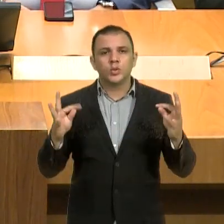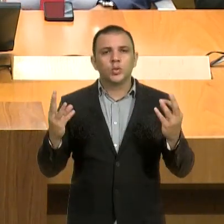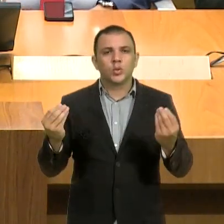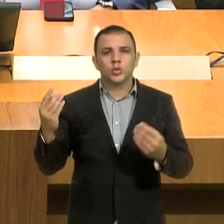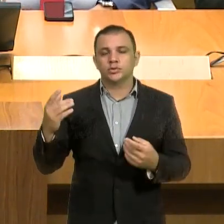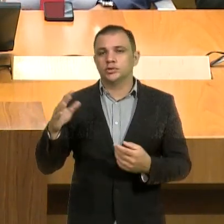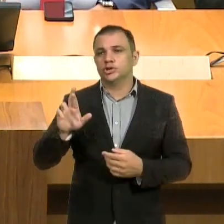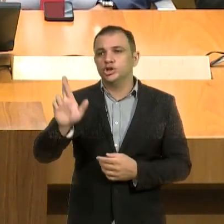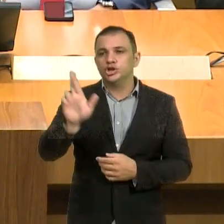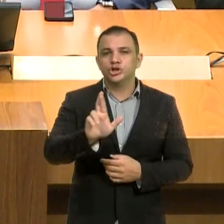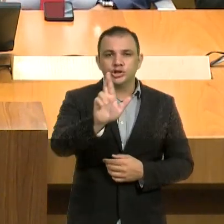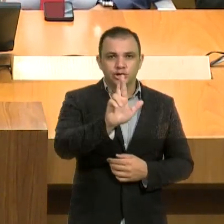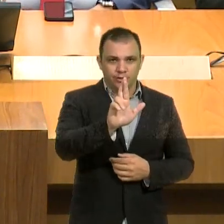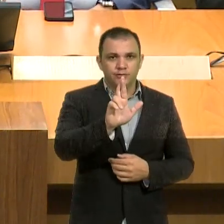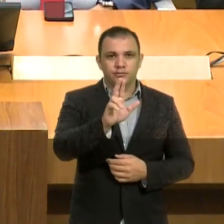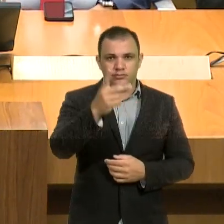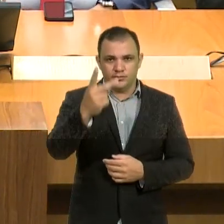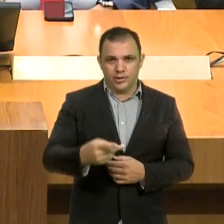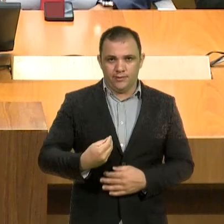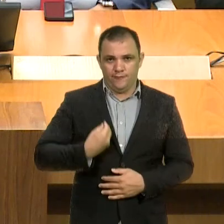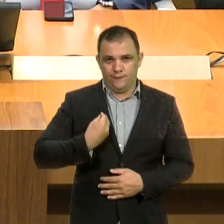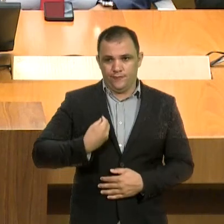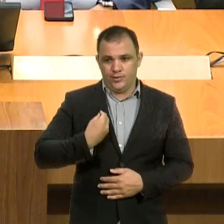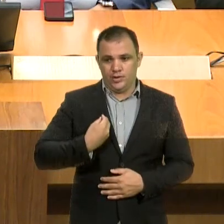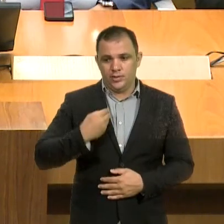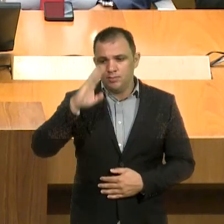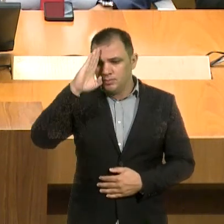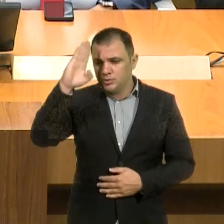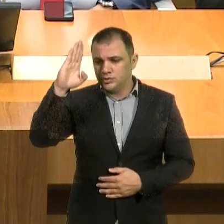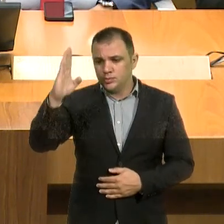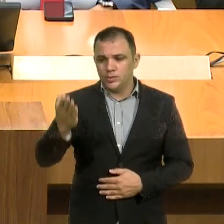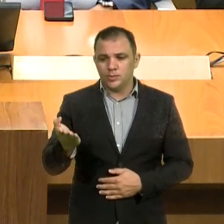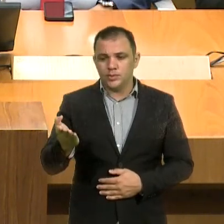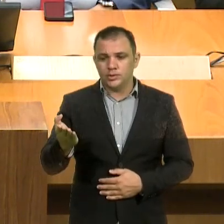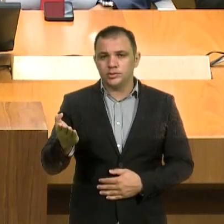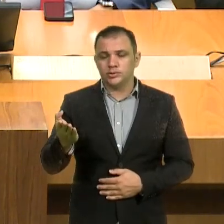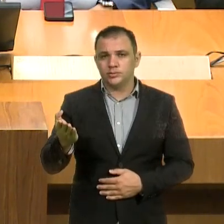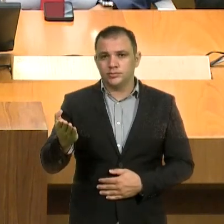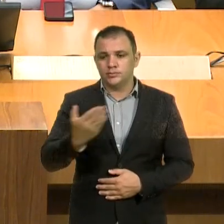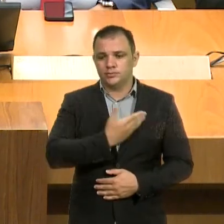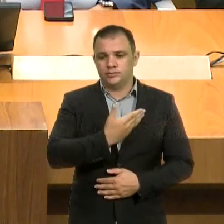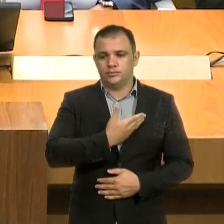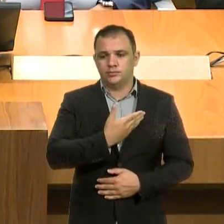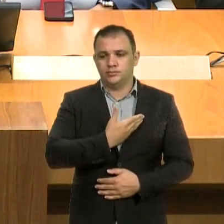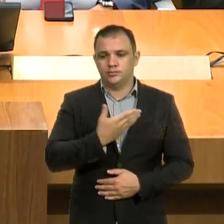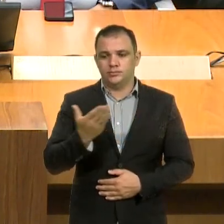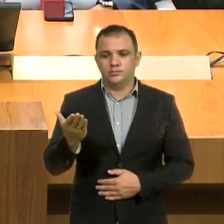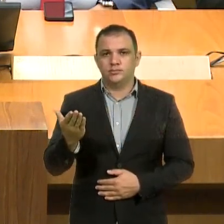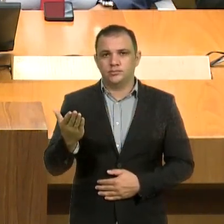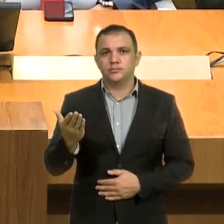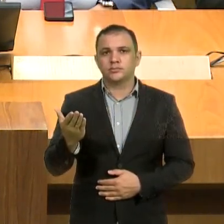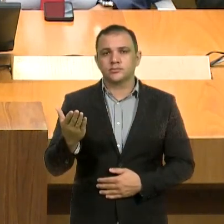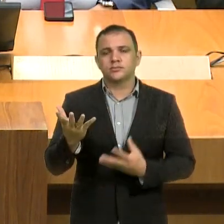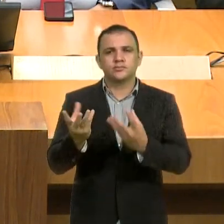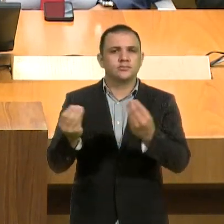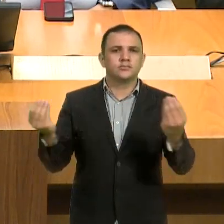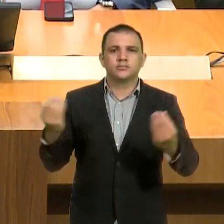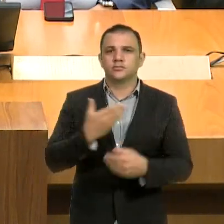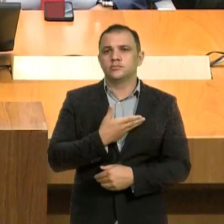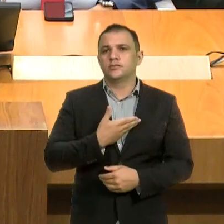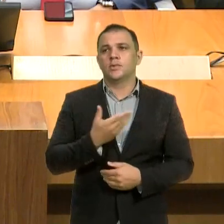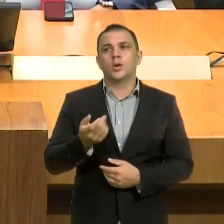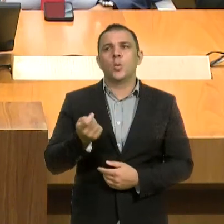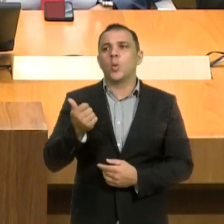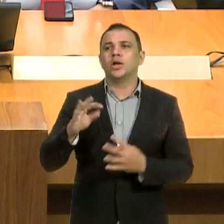demais autoridades aqui, de forma especial aos meus amigos, tem muitos, quase todos